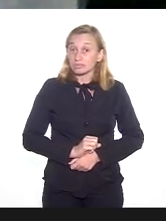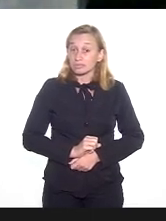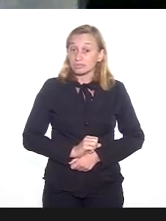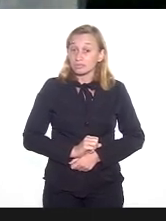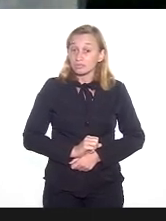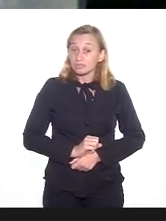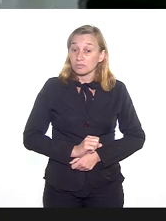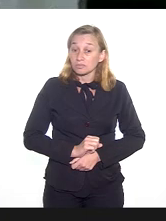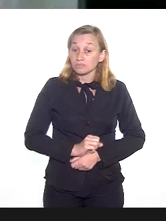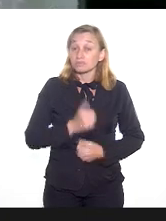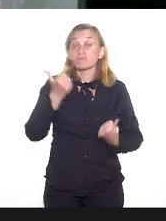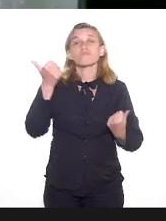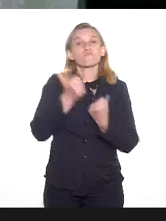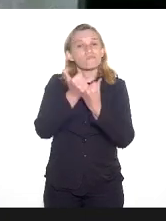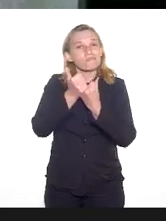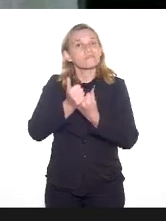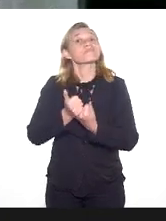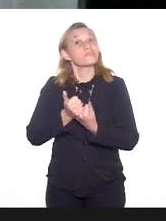o apoio